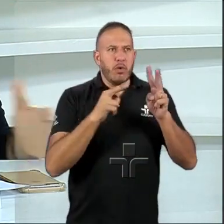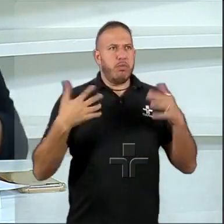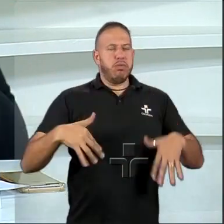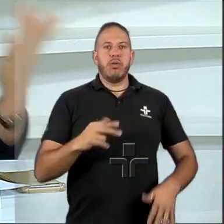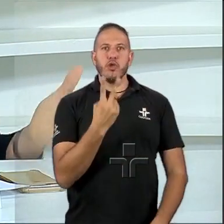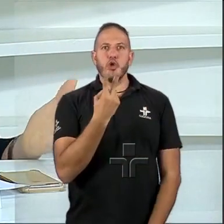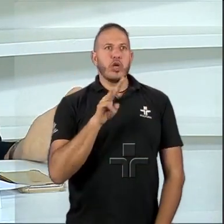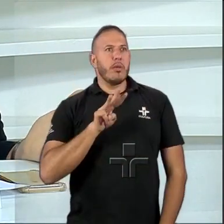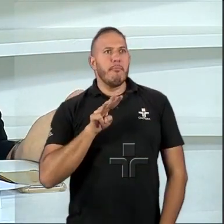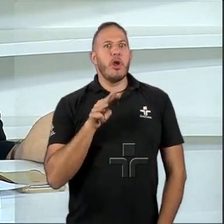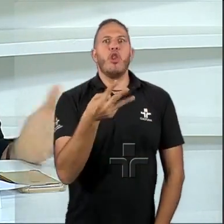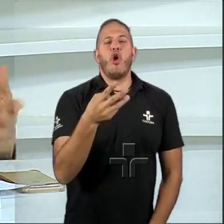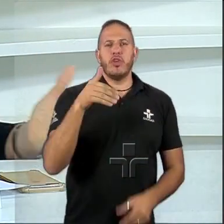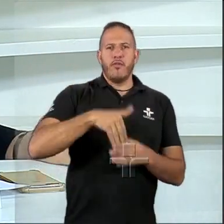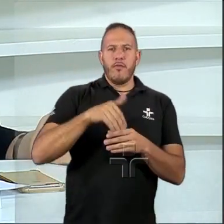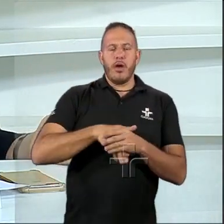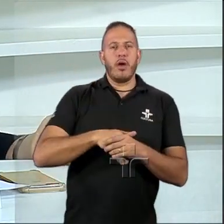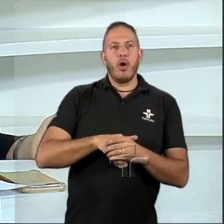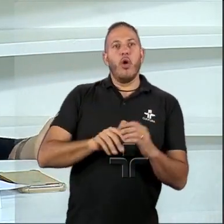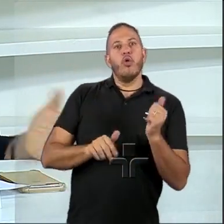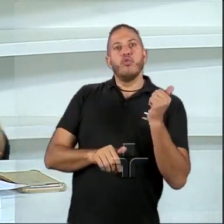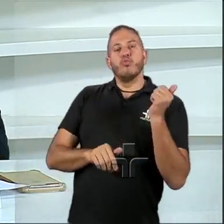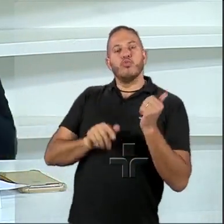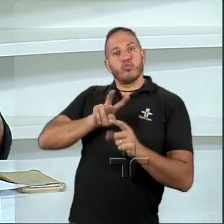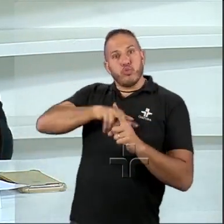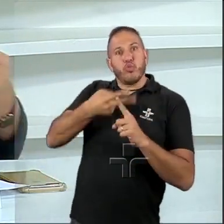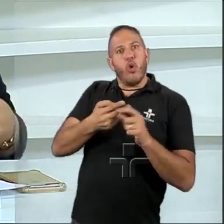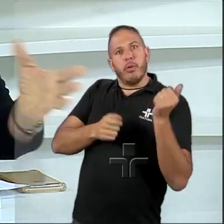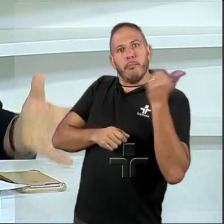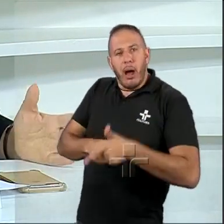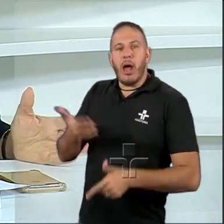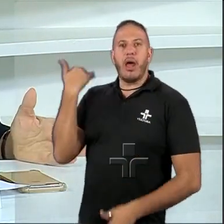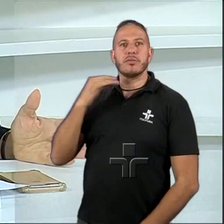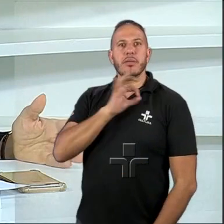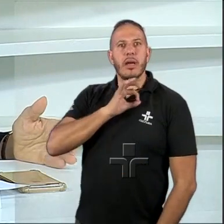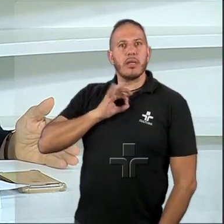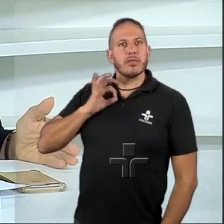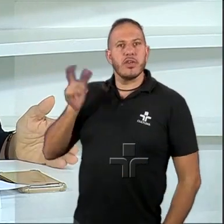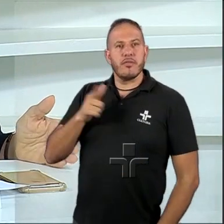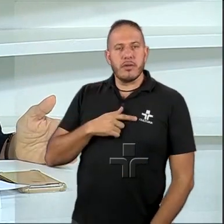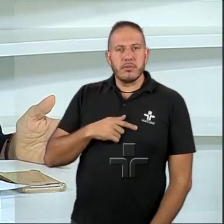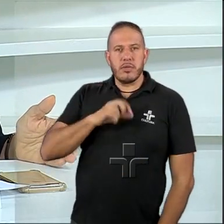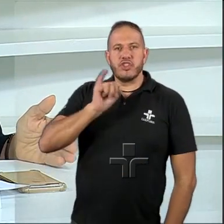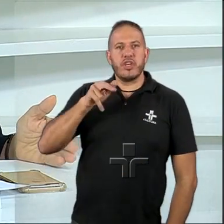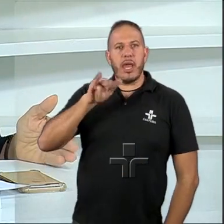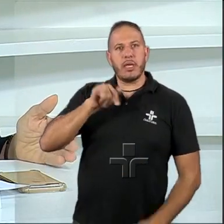de votos, o dobro da Marina Silva, candidata a presidente da República. Então, eu acho que ele, de fato,